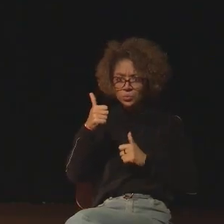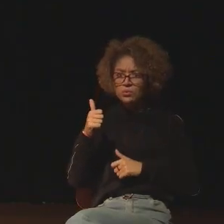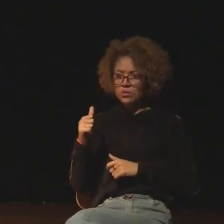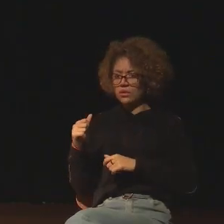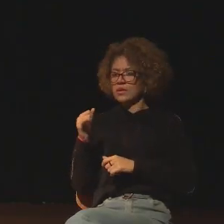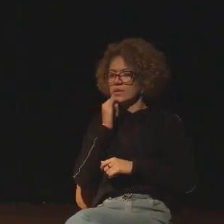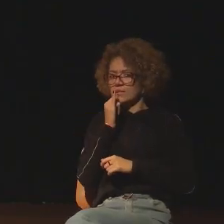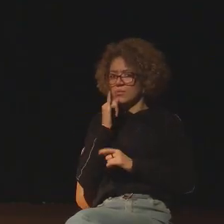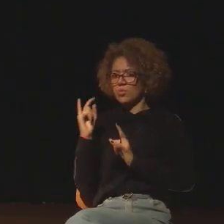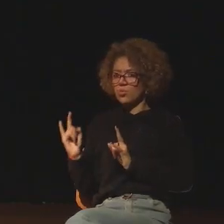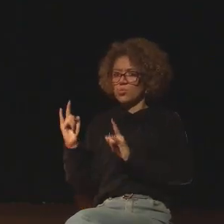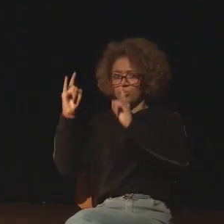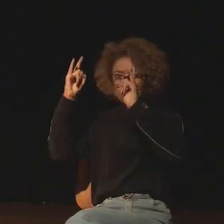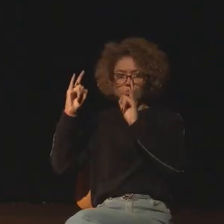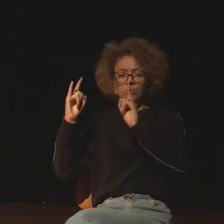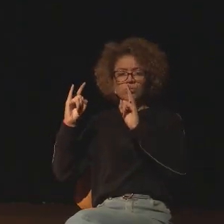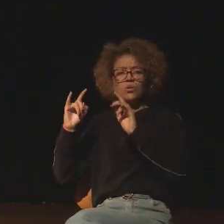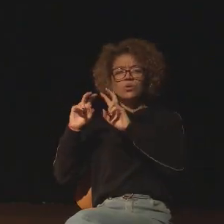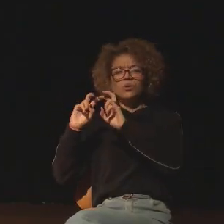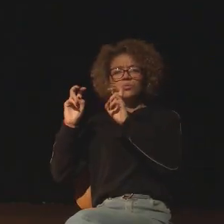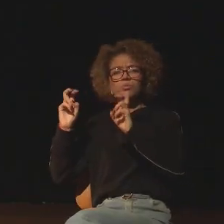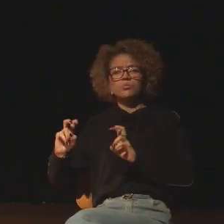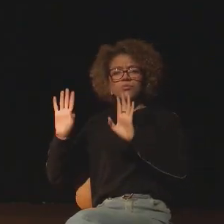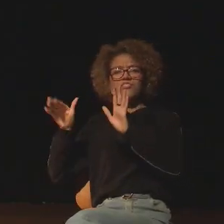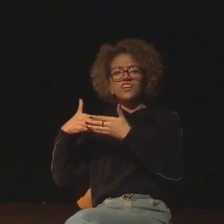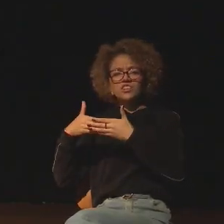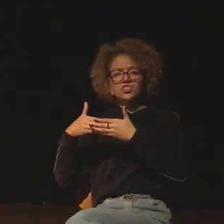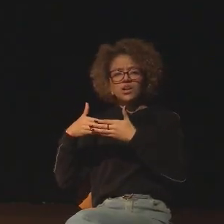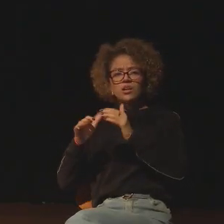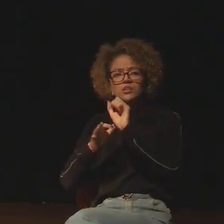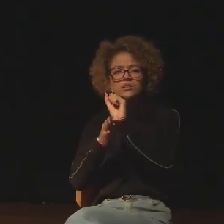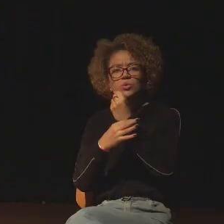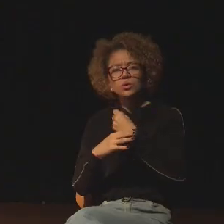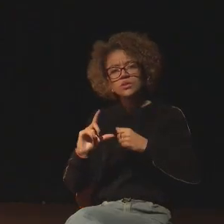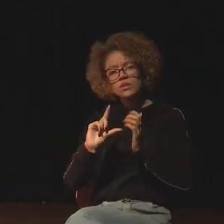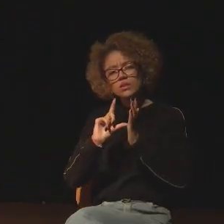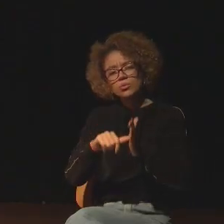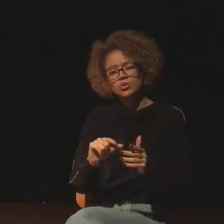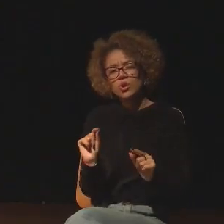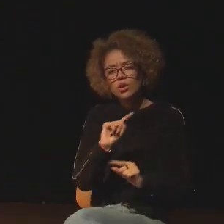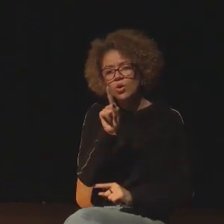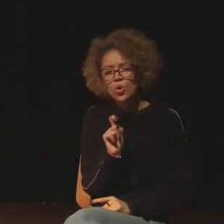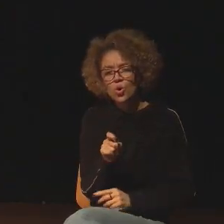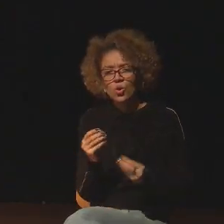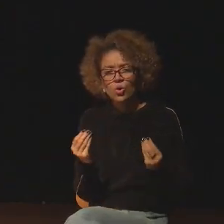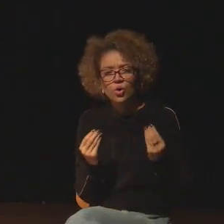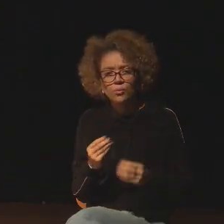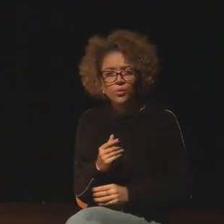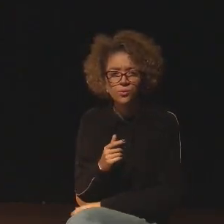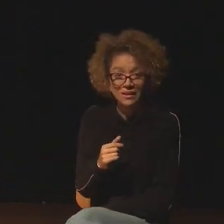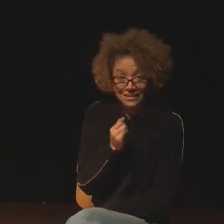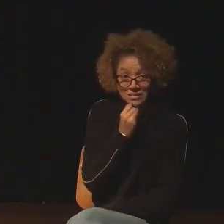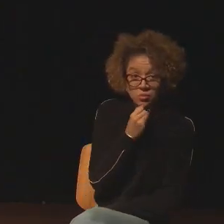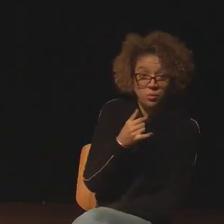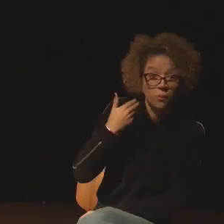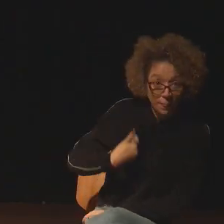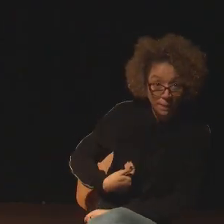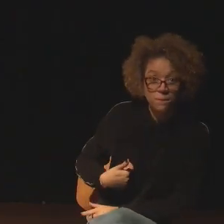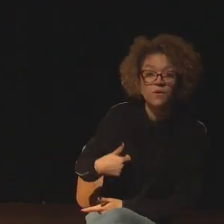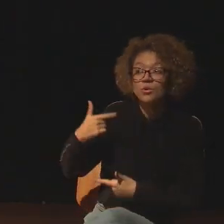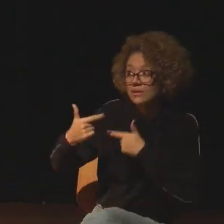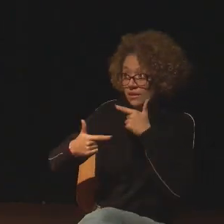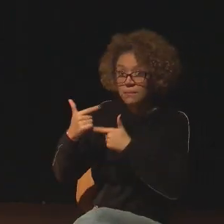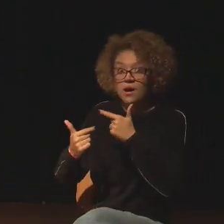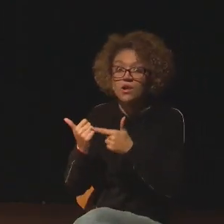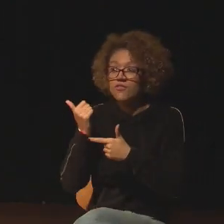o museu fecha, como fica a questão da segurança pública? Como fica o uso e a segurança do morador que, assim como eu, trabalha